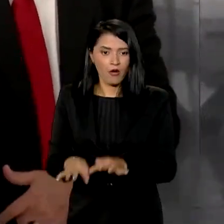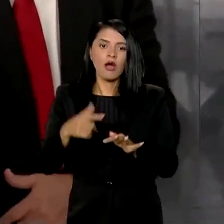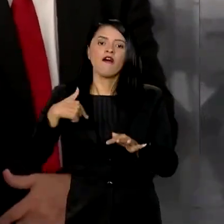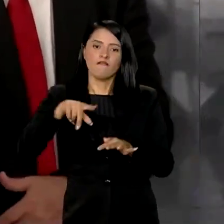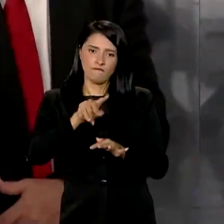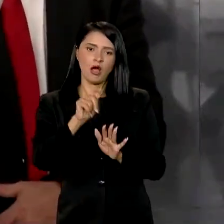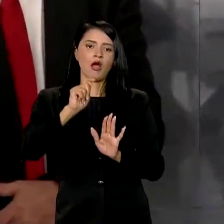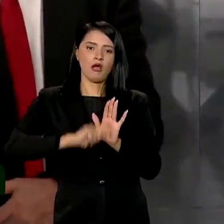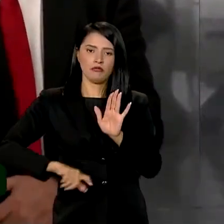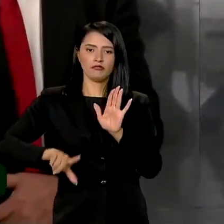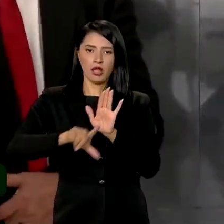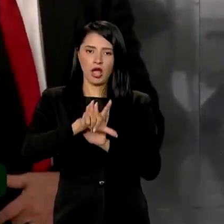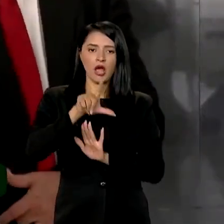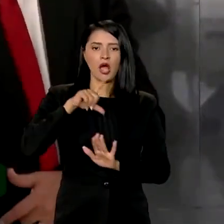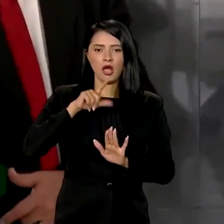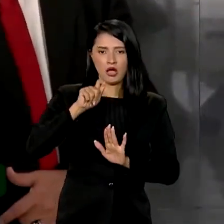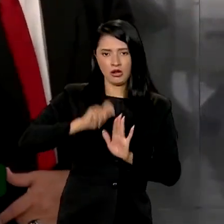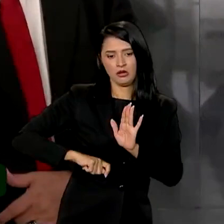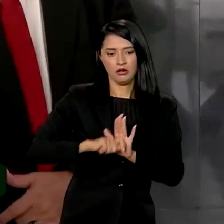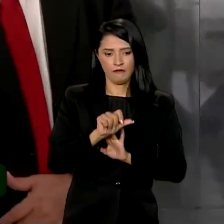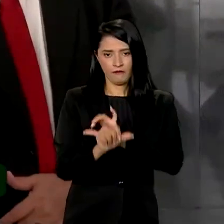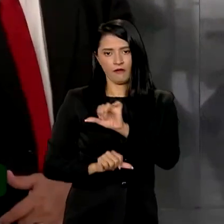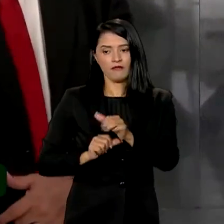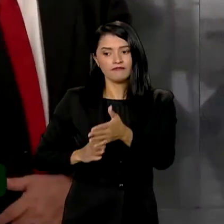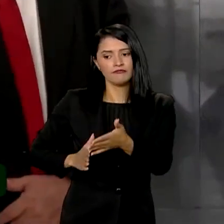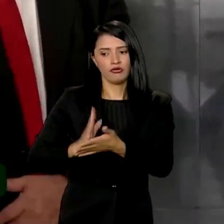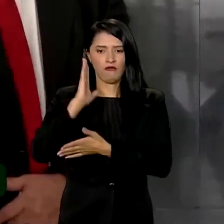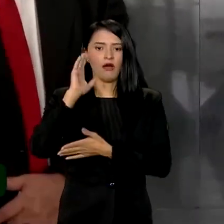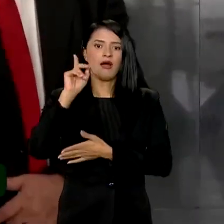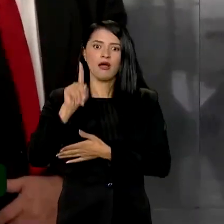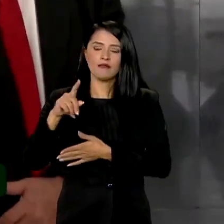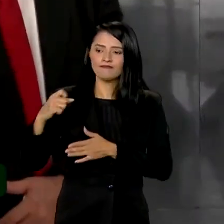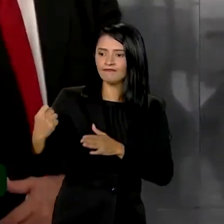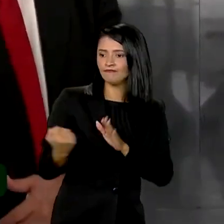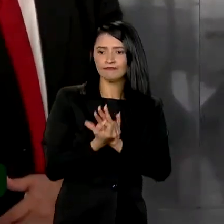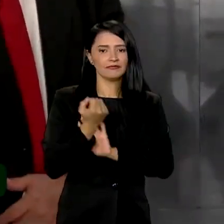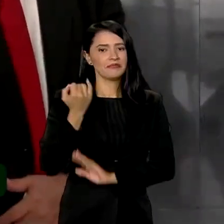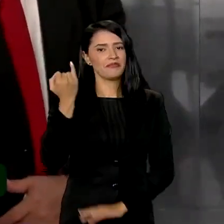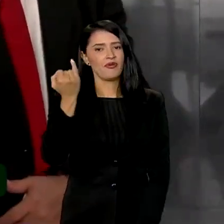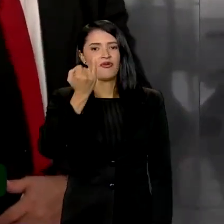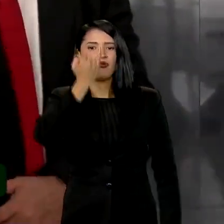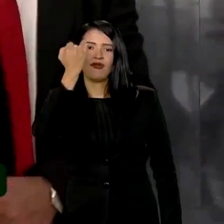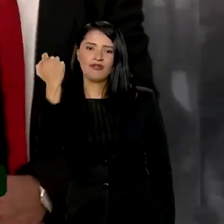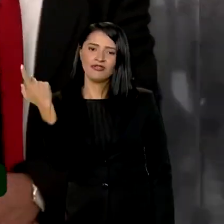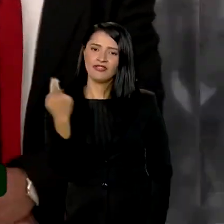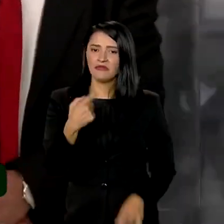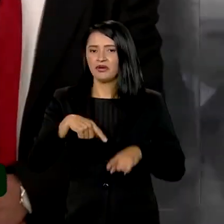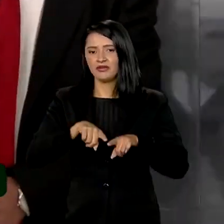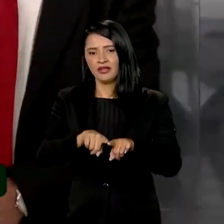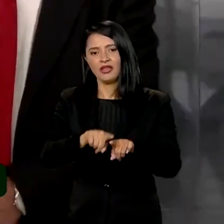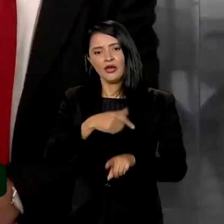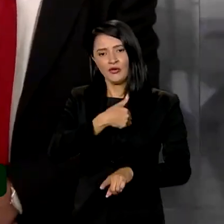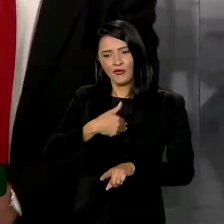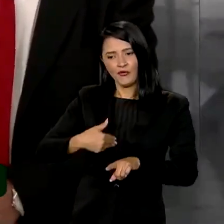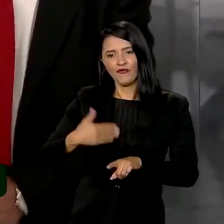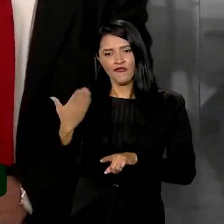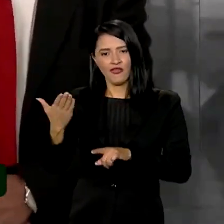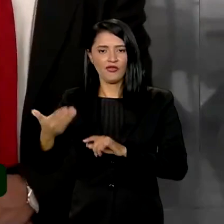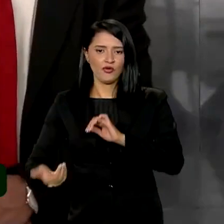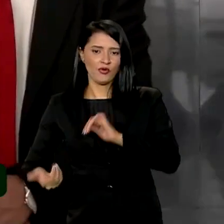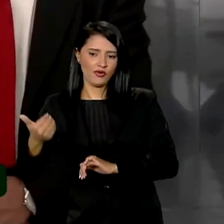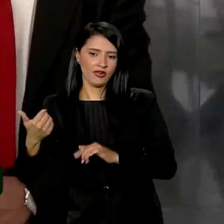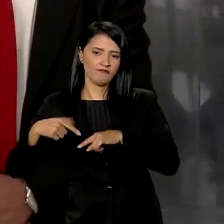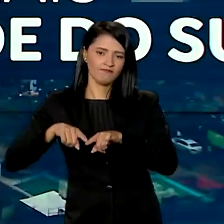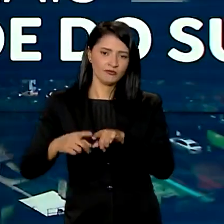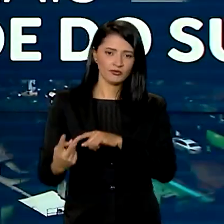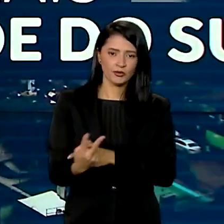aprovação da regulação da reforma tributária. Acreditamos que será um legado importante dessa parceria do governo com o Congresso